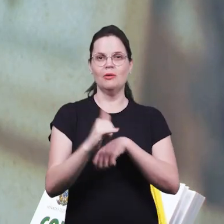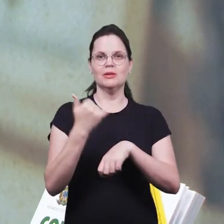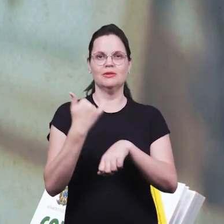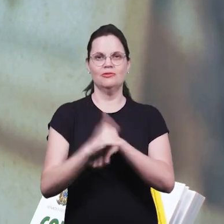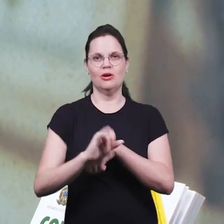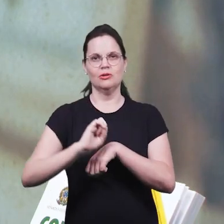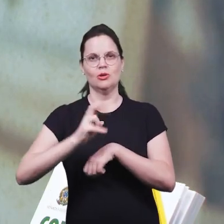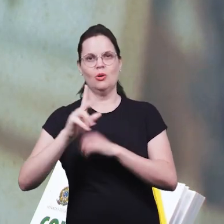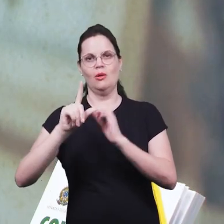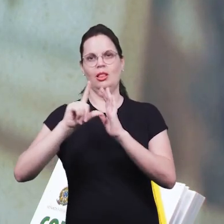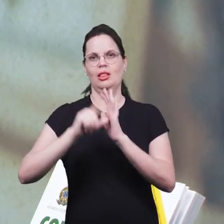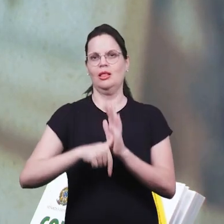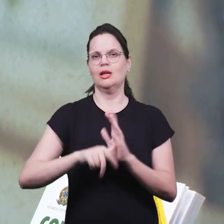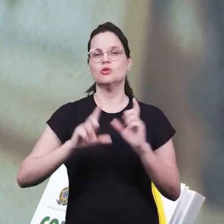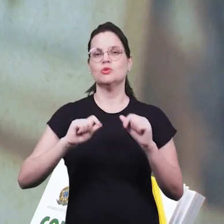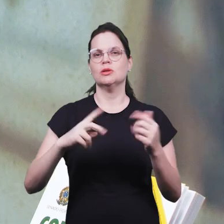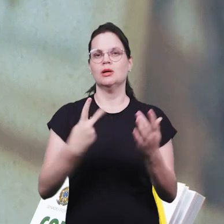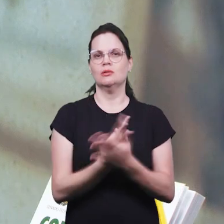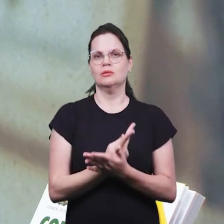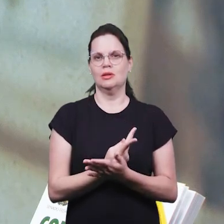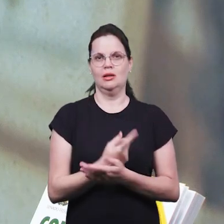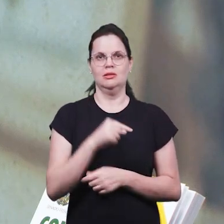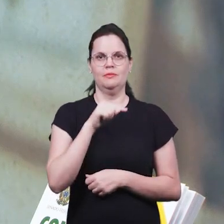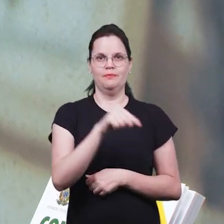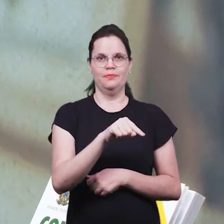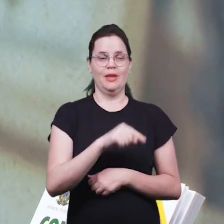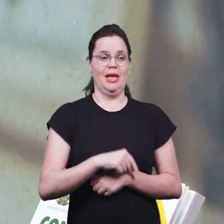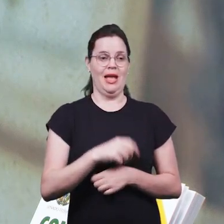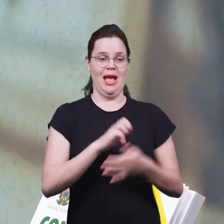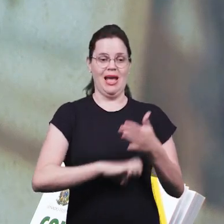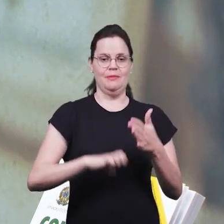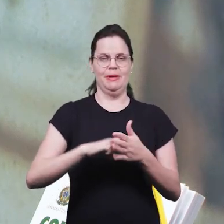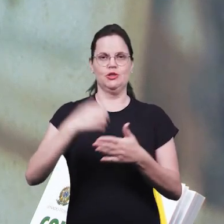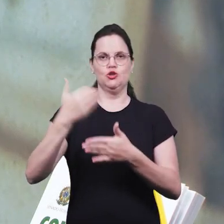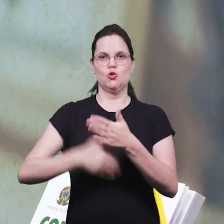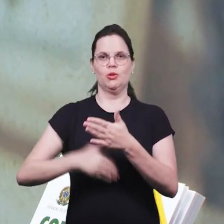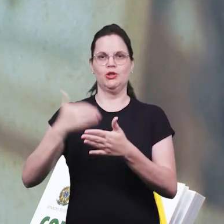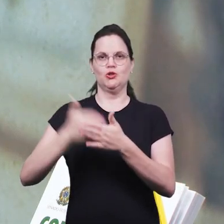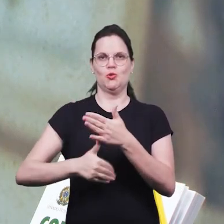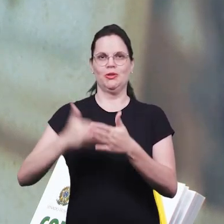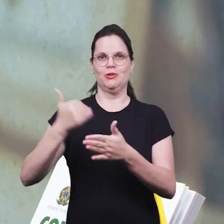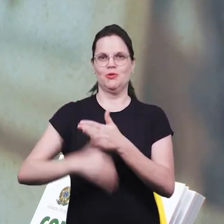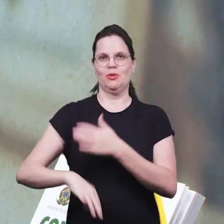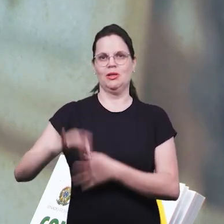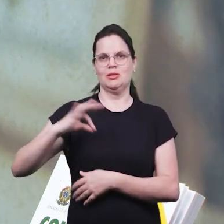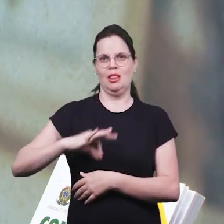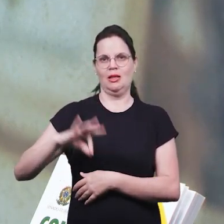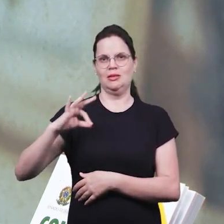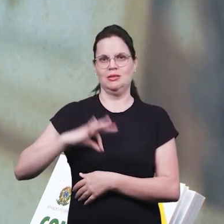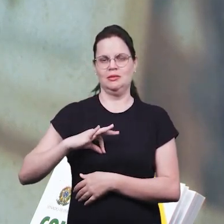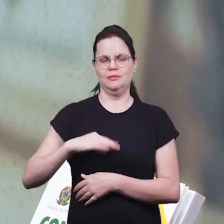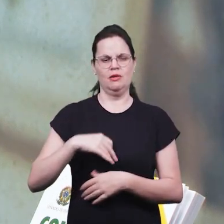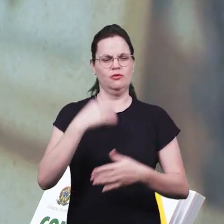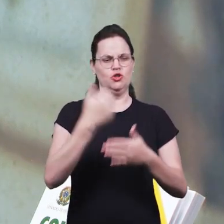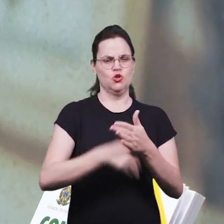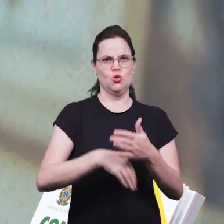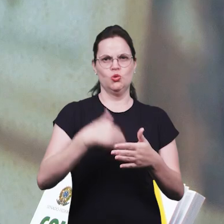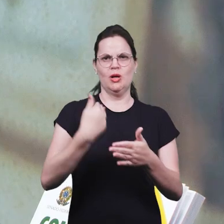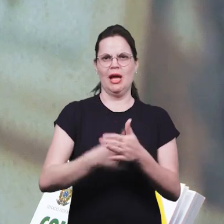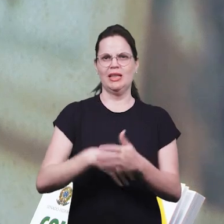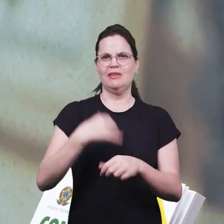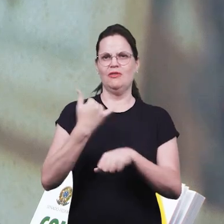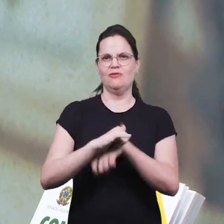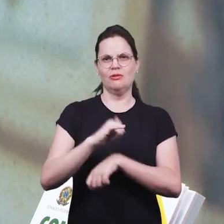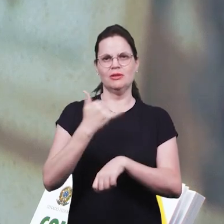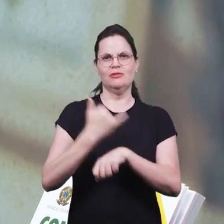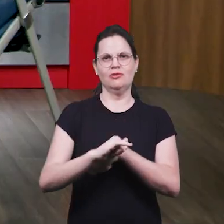esses atrasos, a empresa considerava como falta e descontava do salário dela. E aí foi acumulando essas faltas, essas